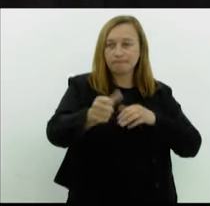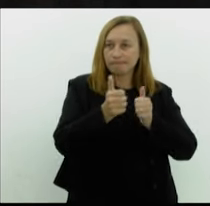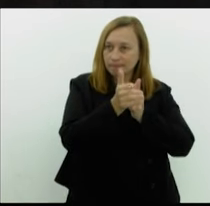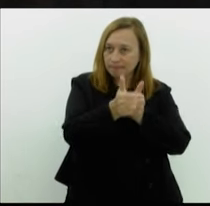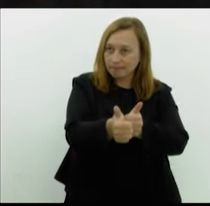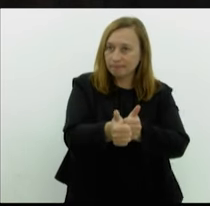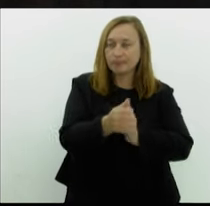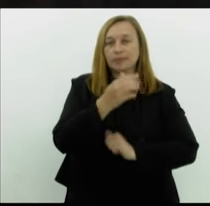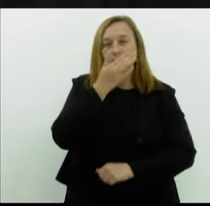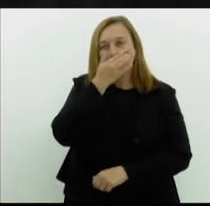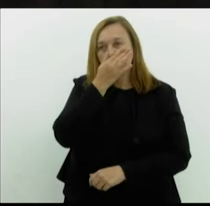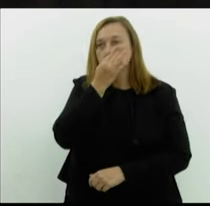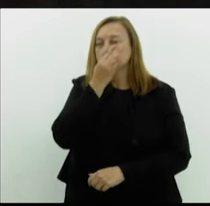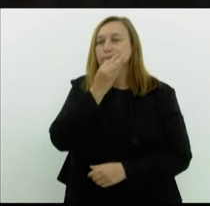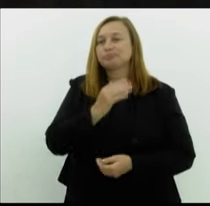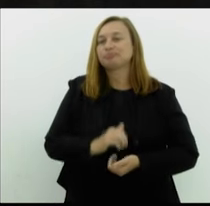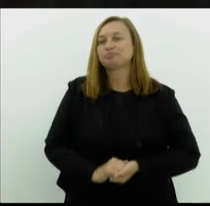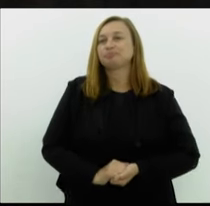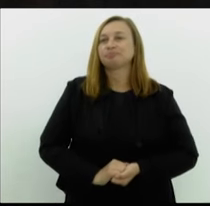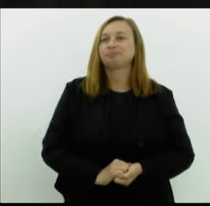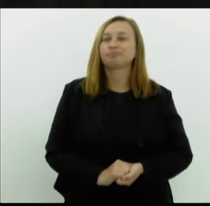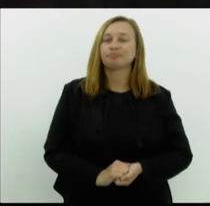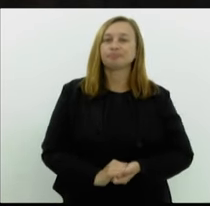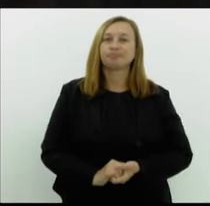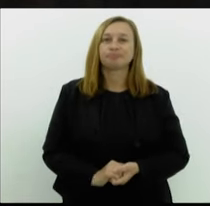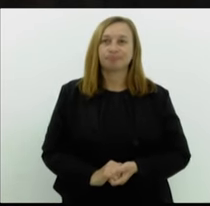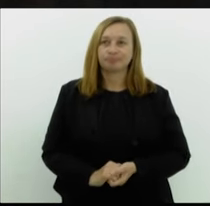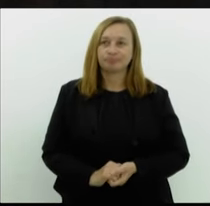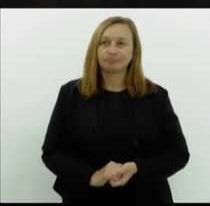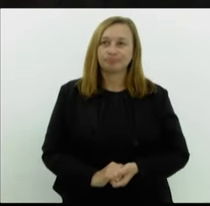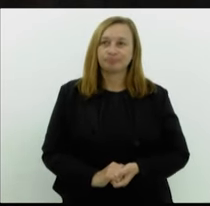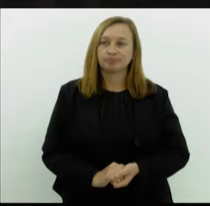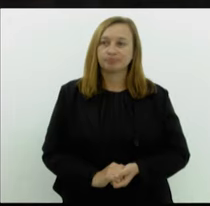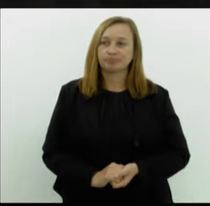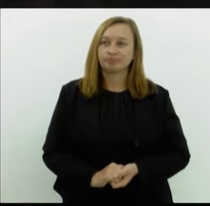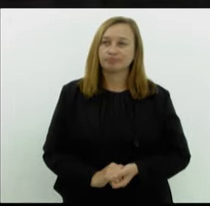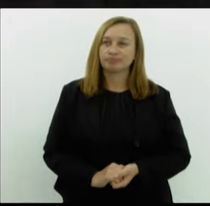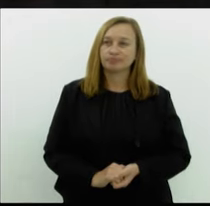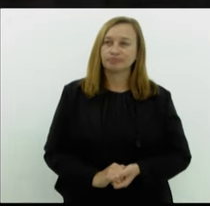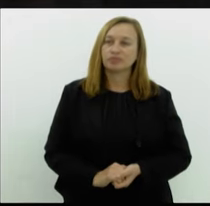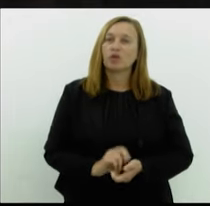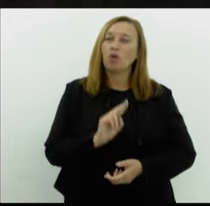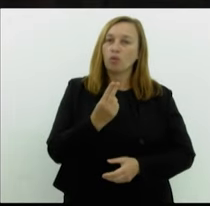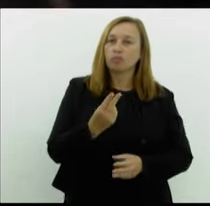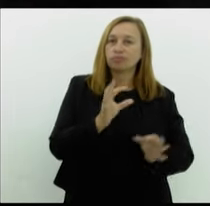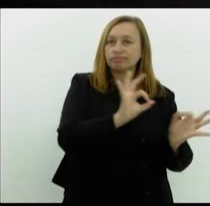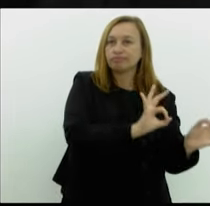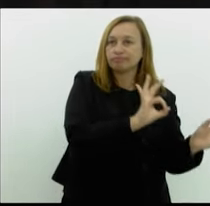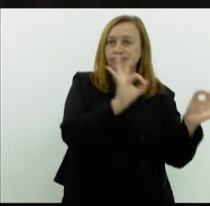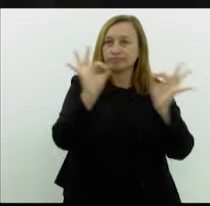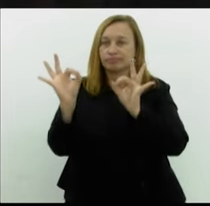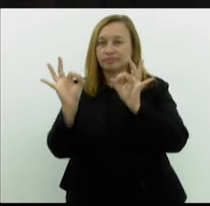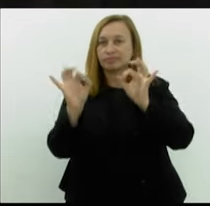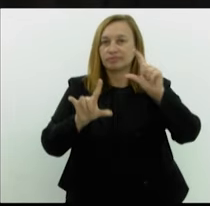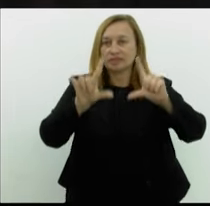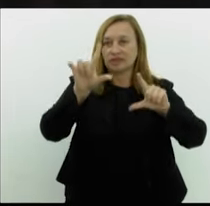acompanham de forma remota ou pela nossa TV